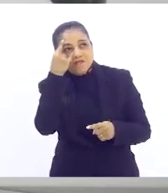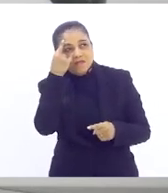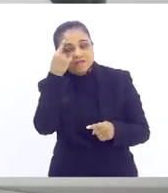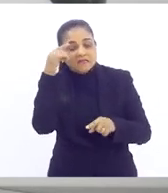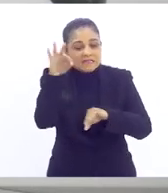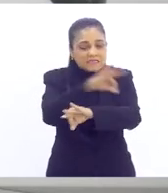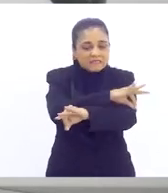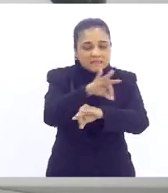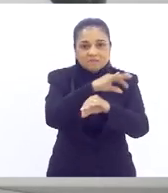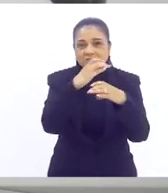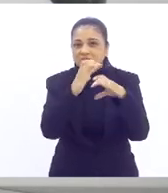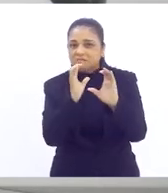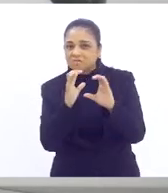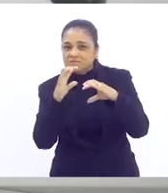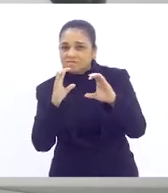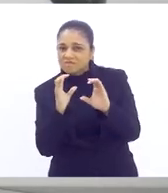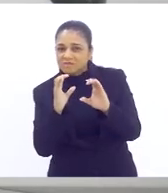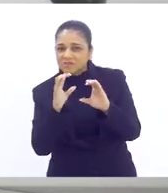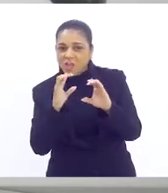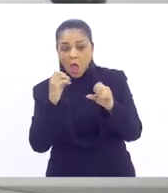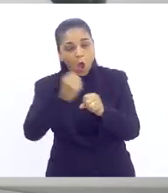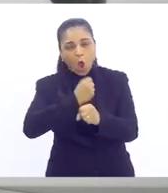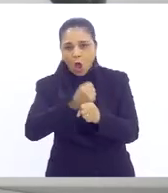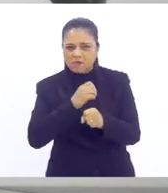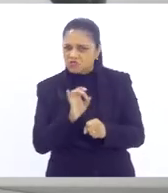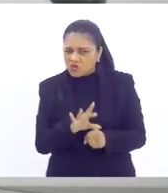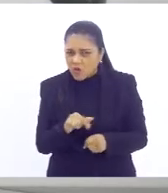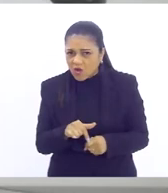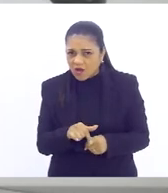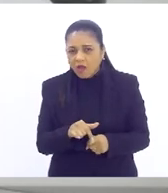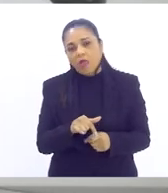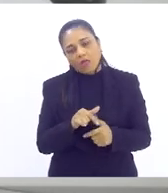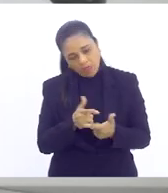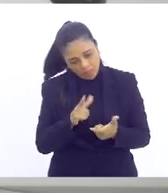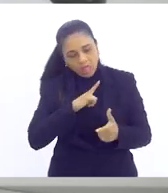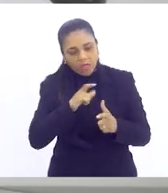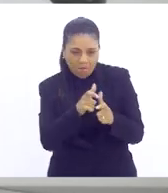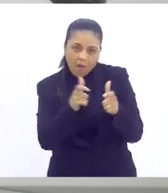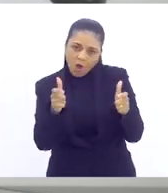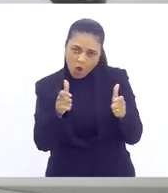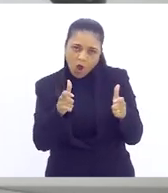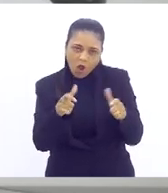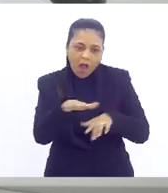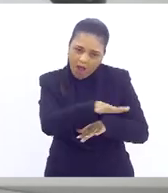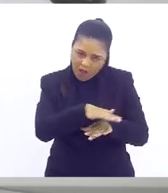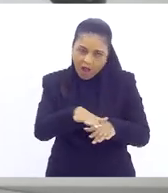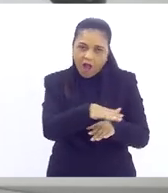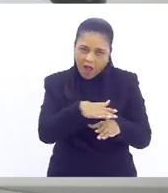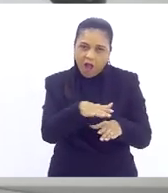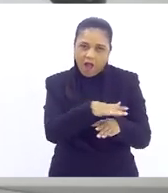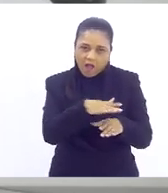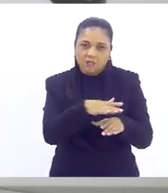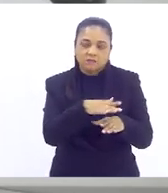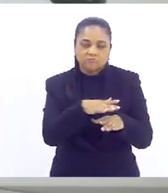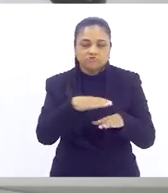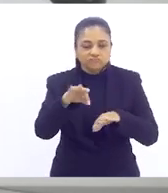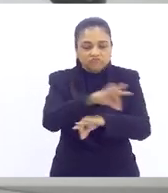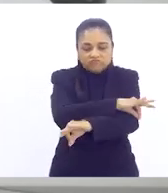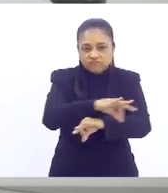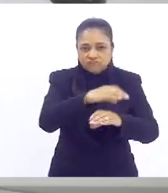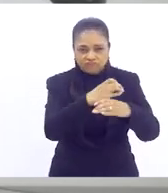a engenharia é construção é claro que é a maior ainda a maior que tem ainda é engenharia civil